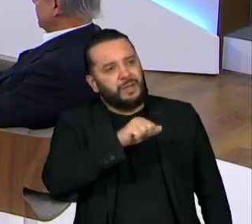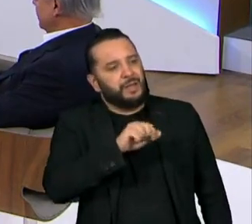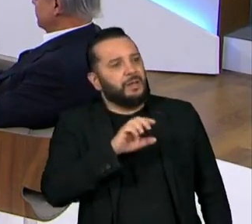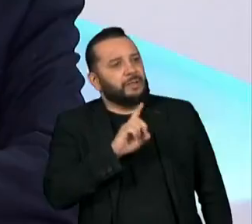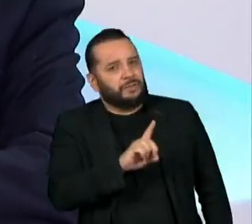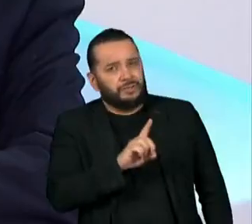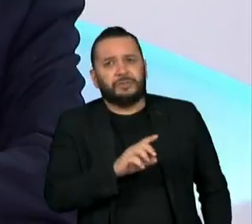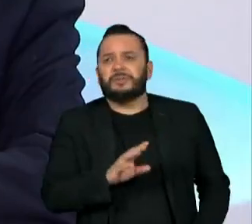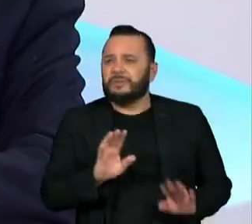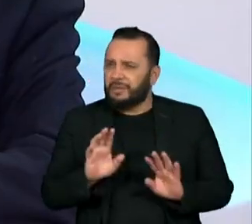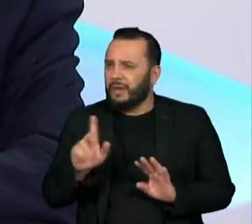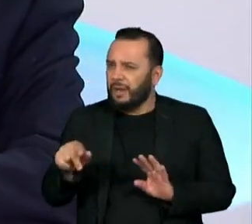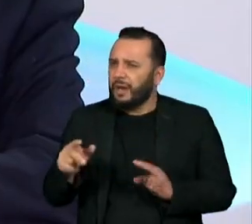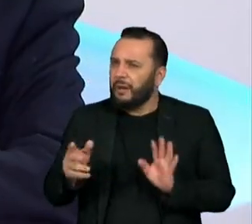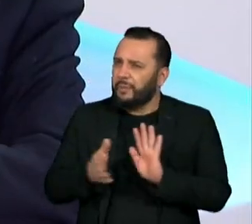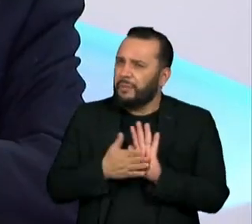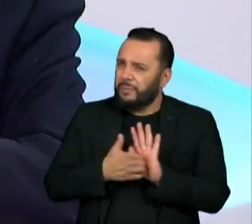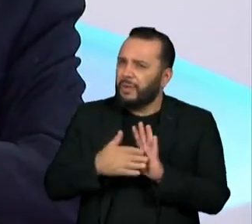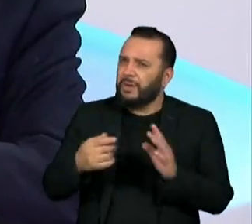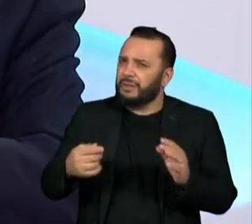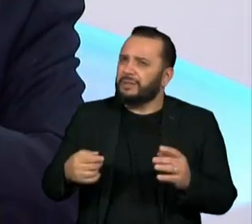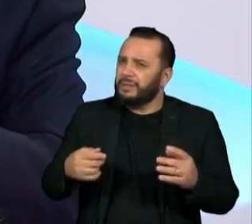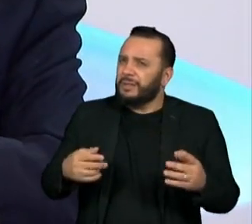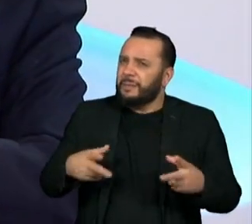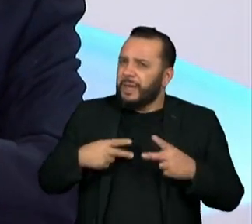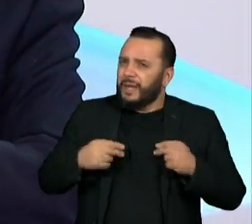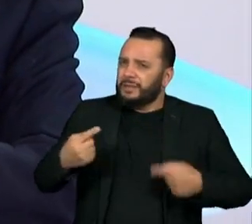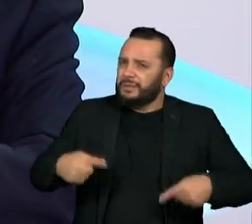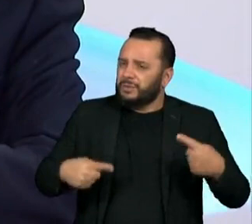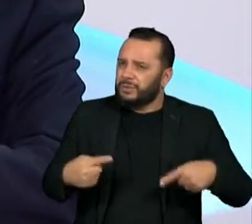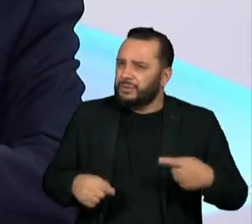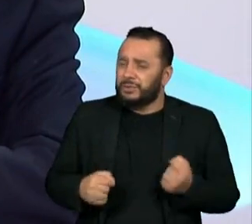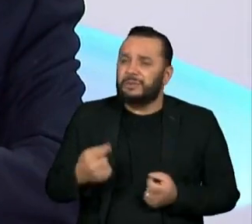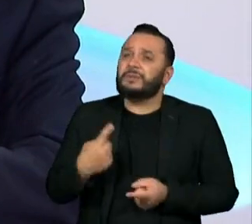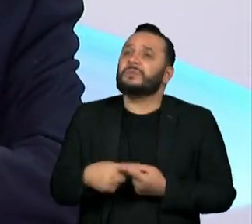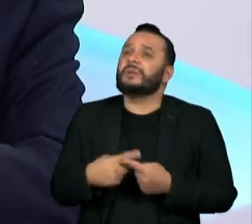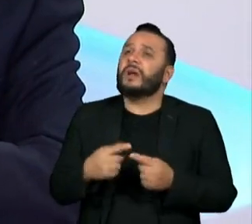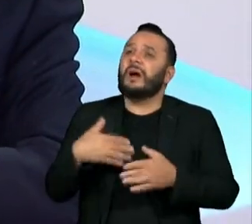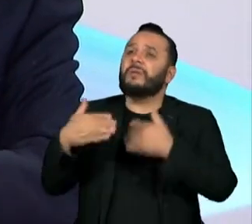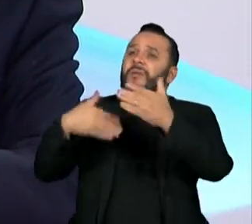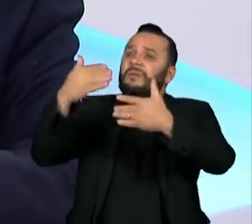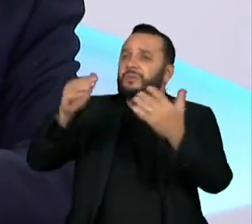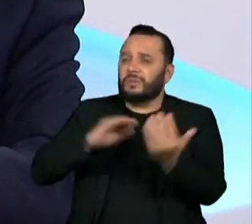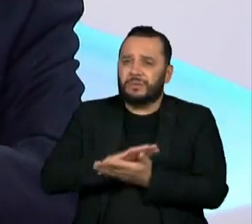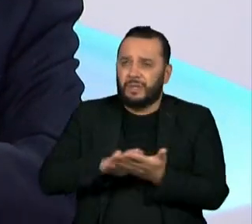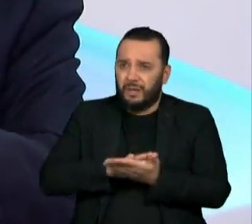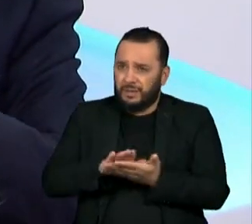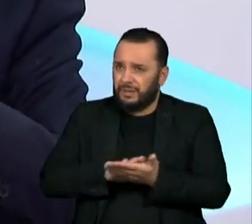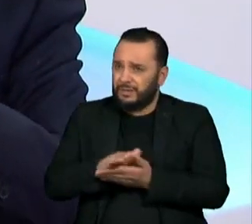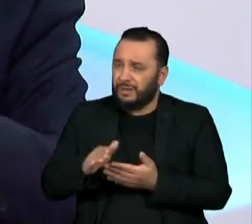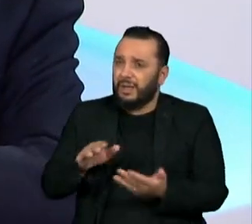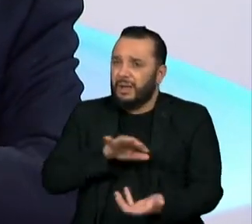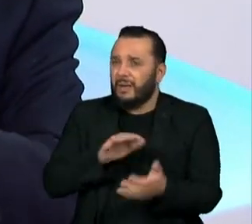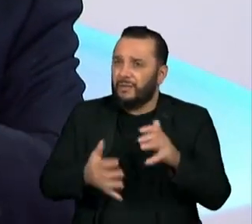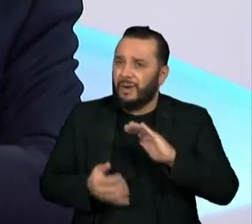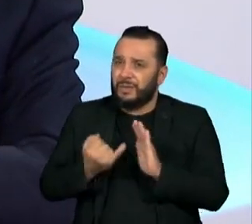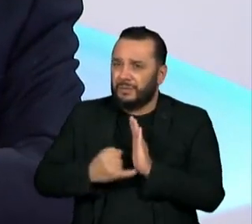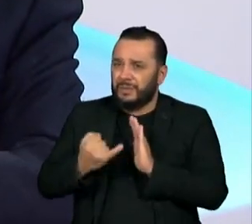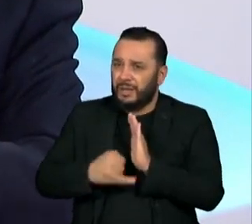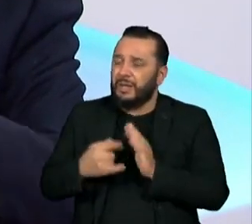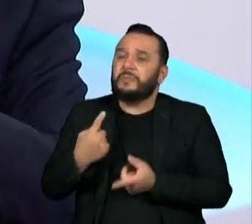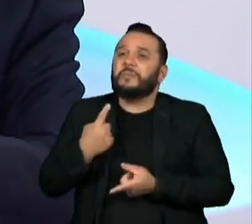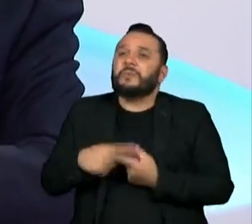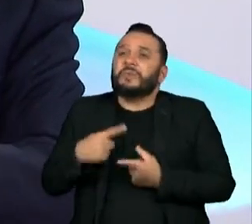tornaram-se merece ser discutida mas E por que que não se avançou a na questão da foto porque pela